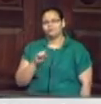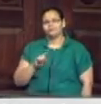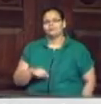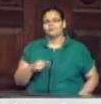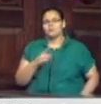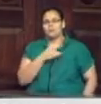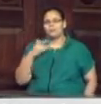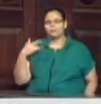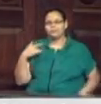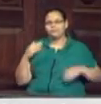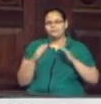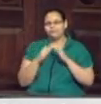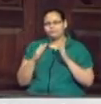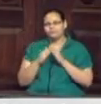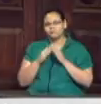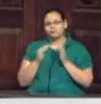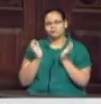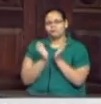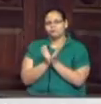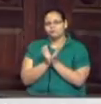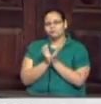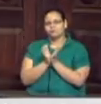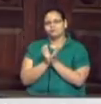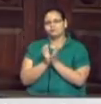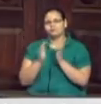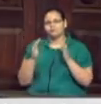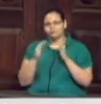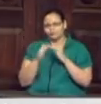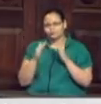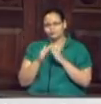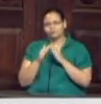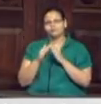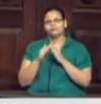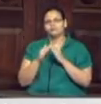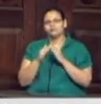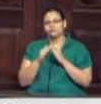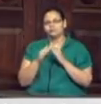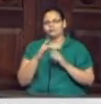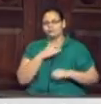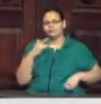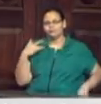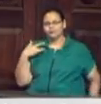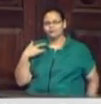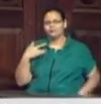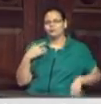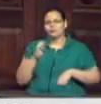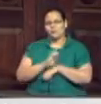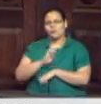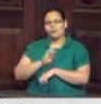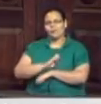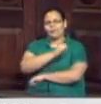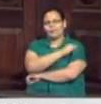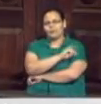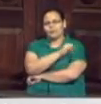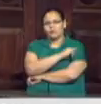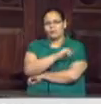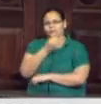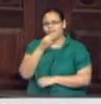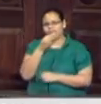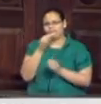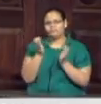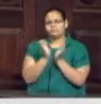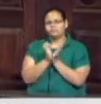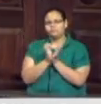de saúde e cria a Comissão Estadual de Residência Multiprofissional em Saúde no âmbito do Estado do Rio de Janeiro. Pareceres à